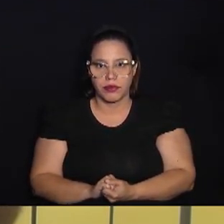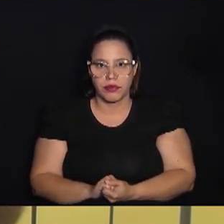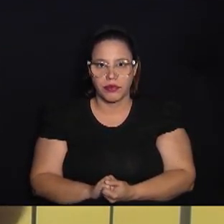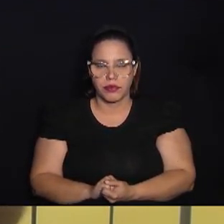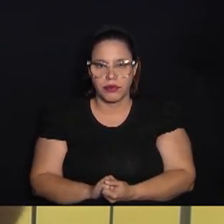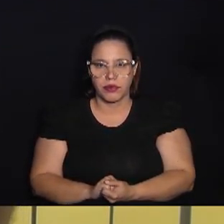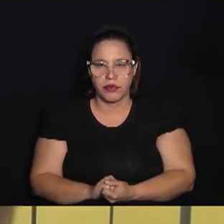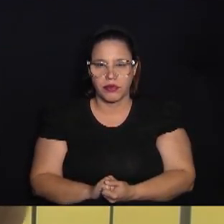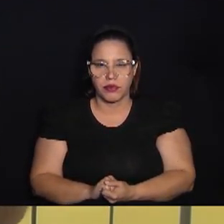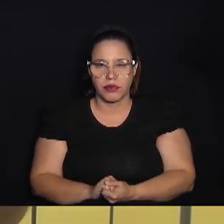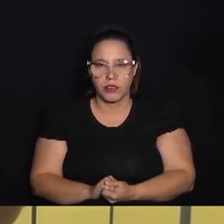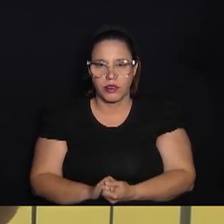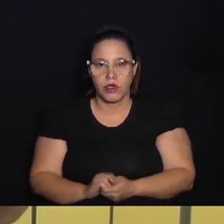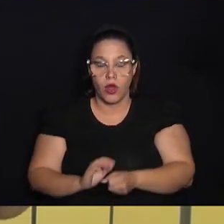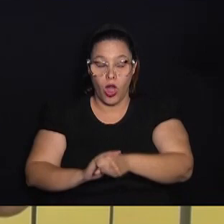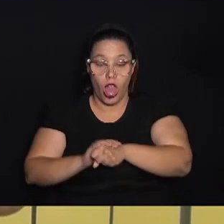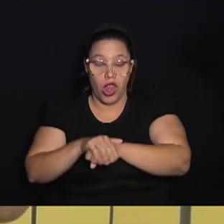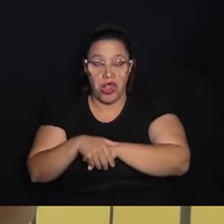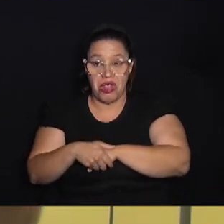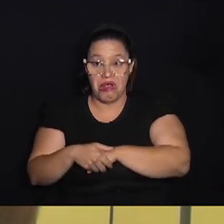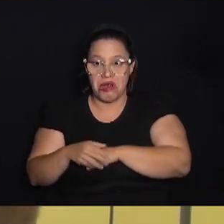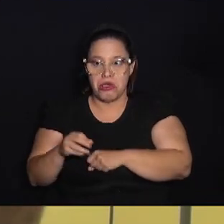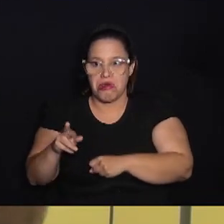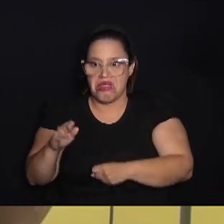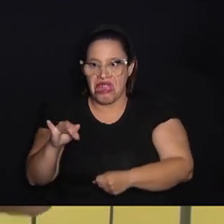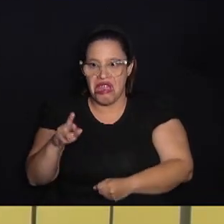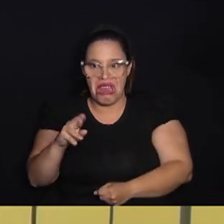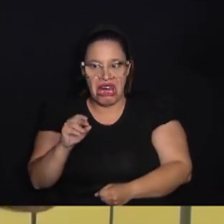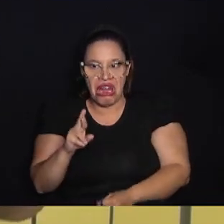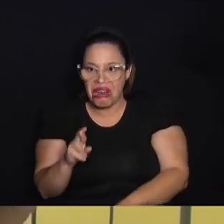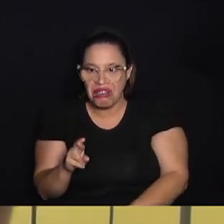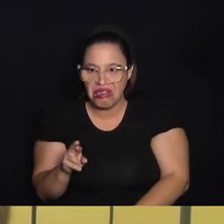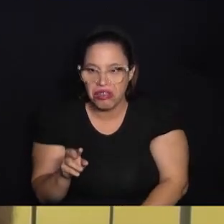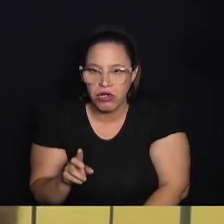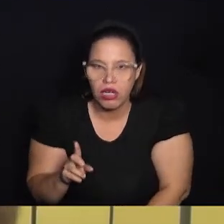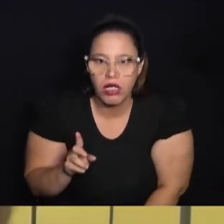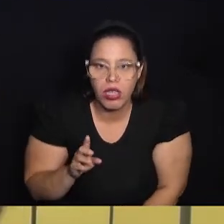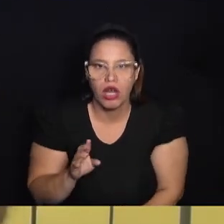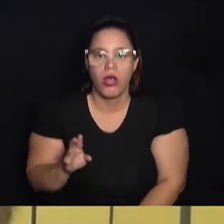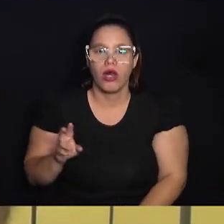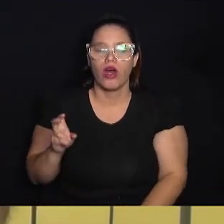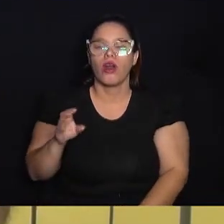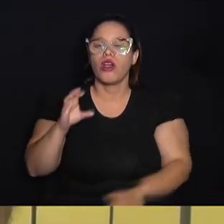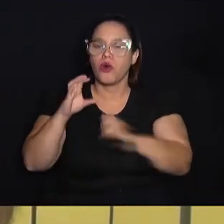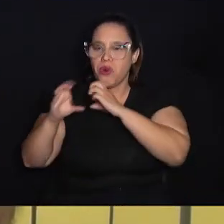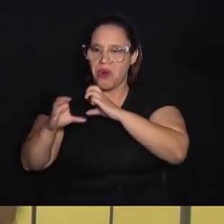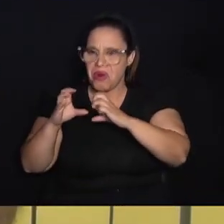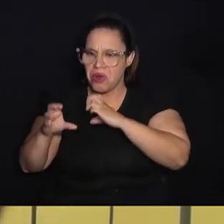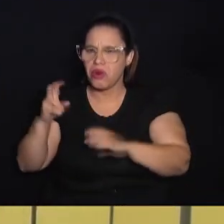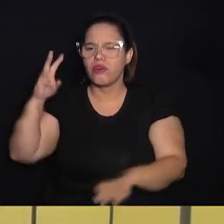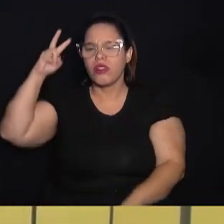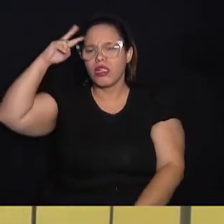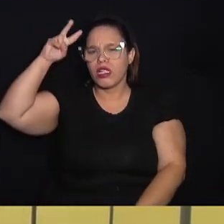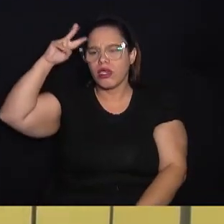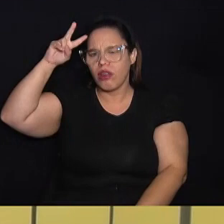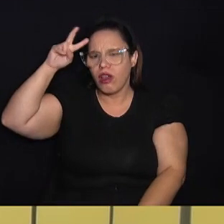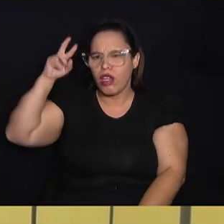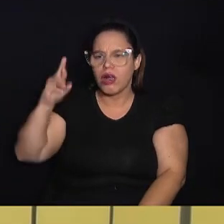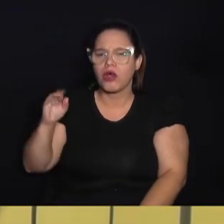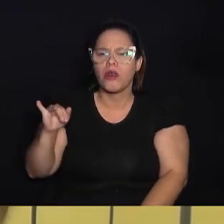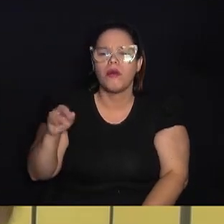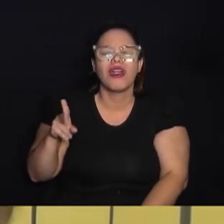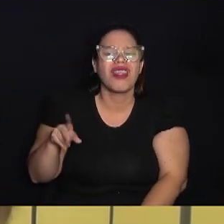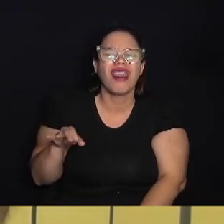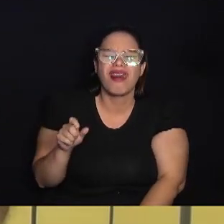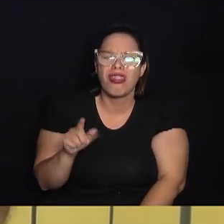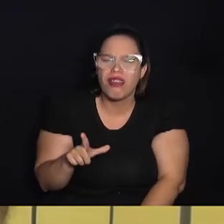eh Noites do Terror não tem nada a ver o passeio passeio é um passeio que eu conto histórias Sobrenaturais por exemplo história a história